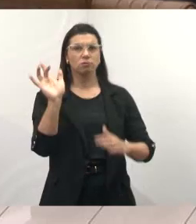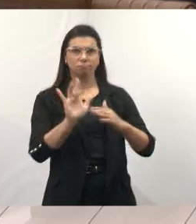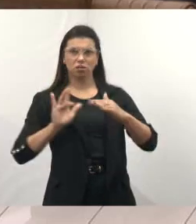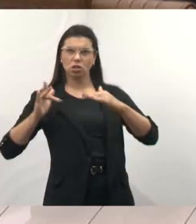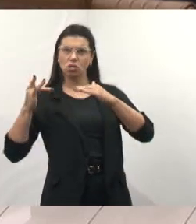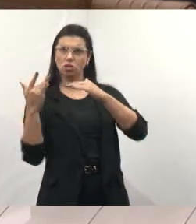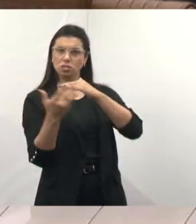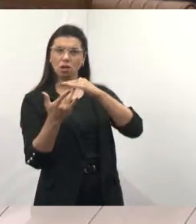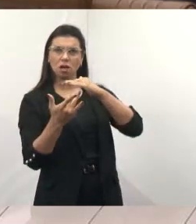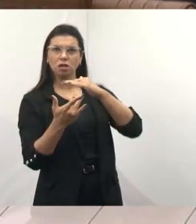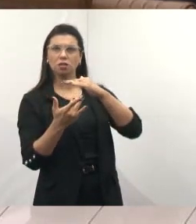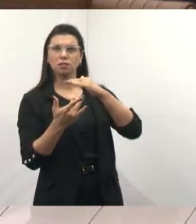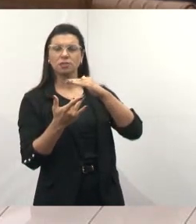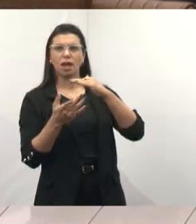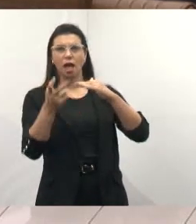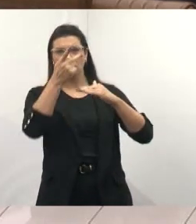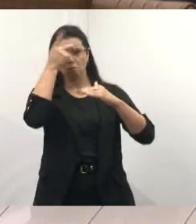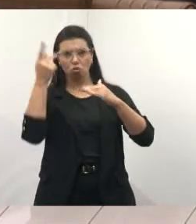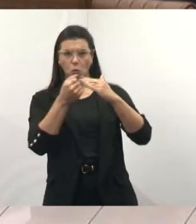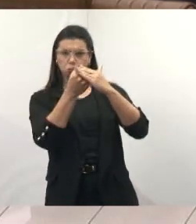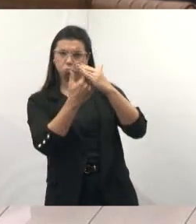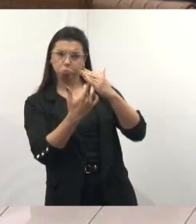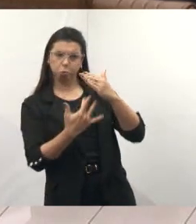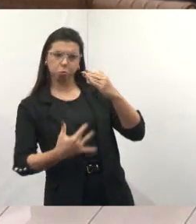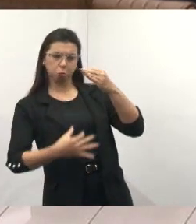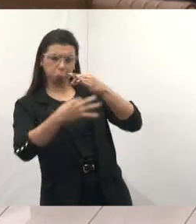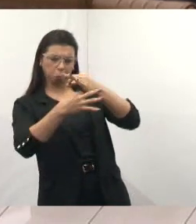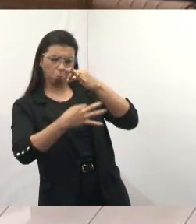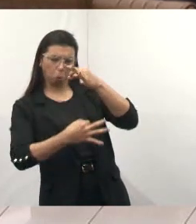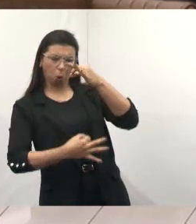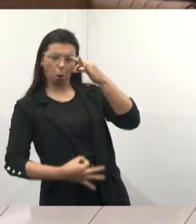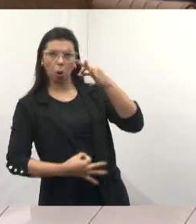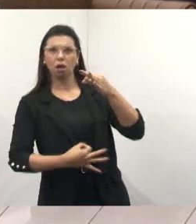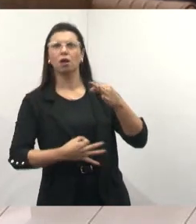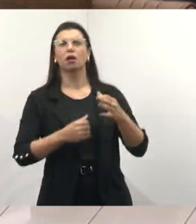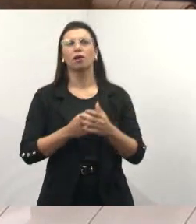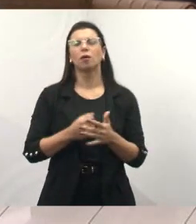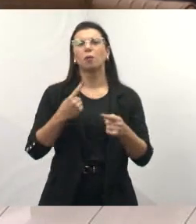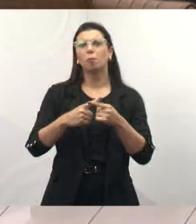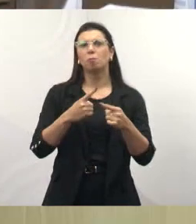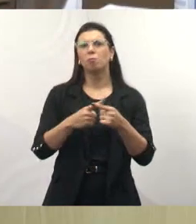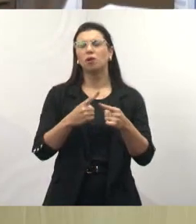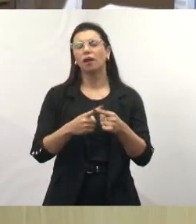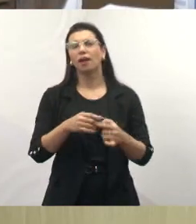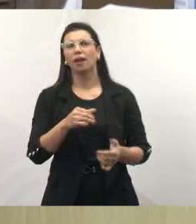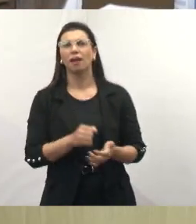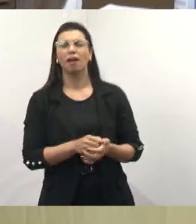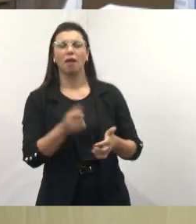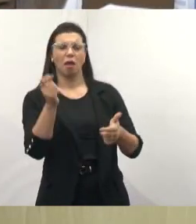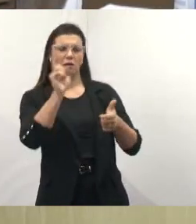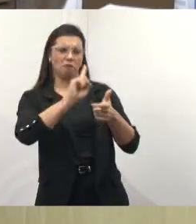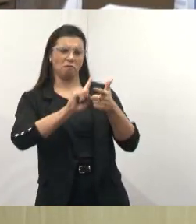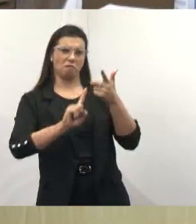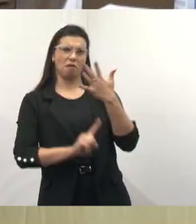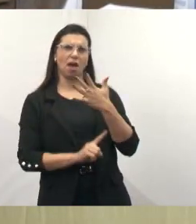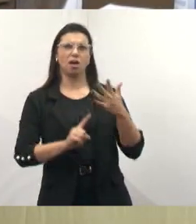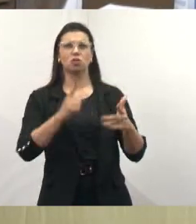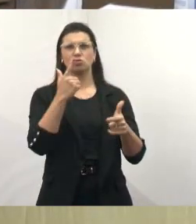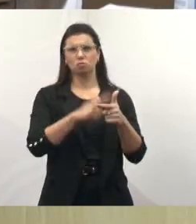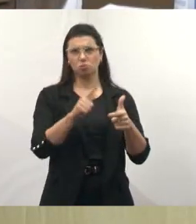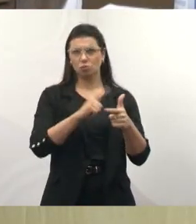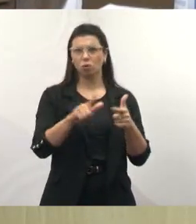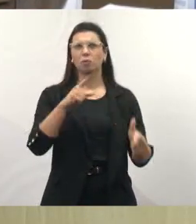os comentários, né? Por que não foi tampado o buraco? Por que o mato está alto? Como eu gostaria de ver os mesmos